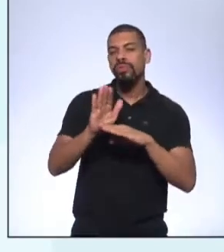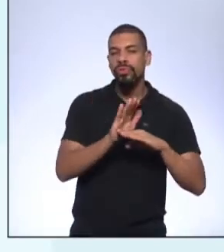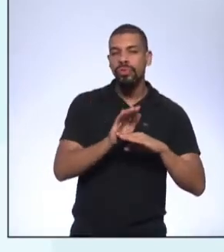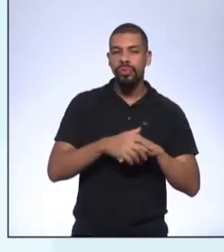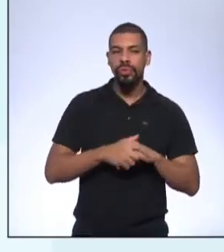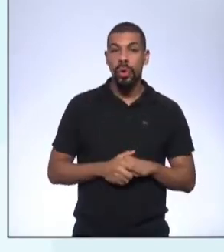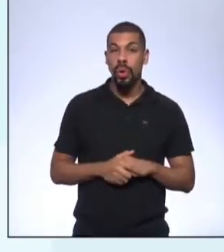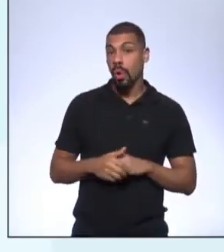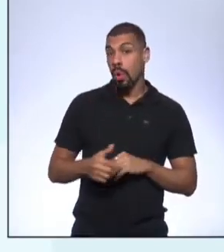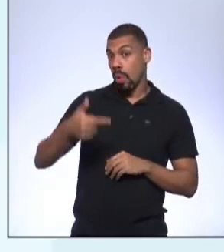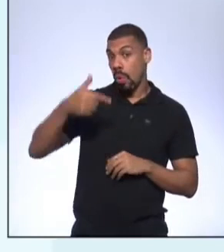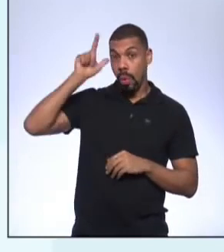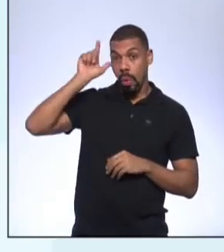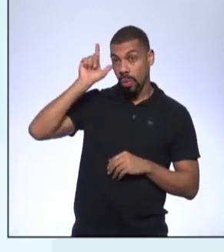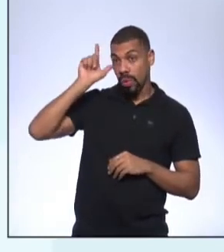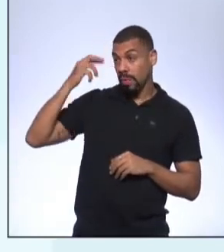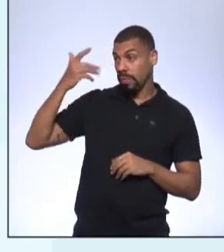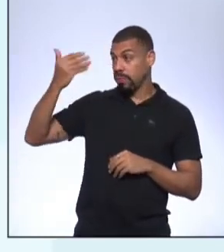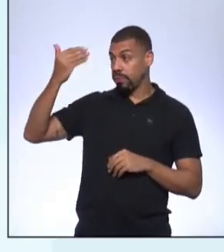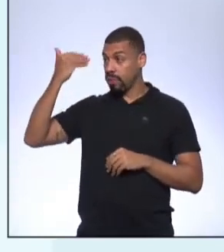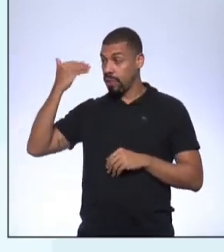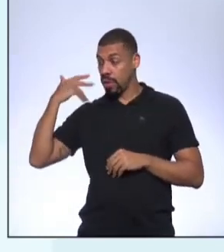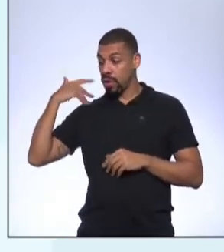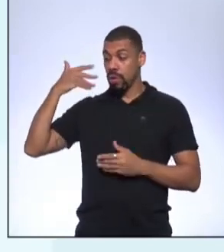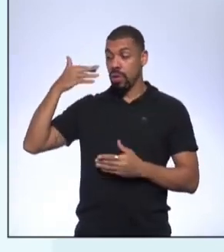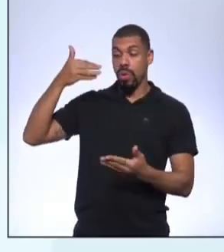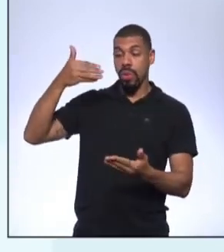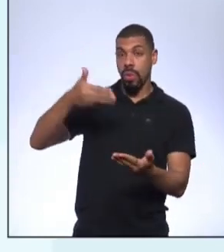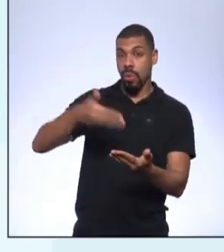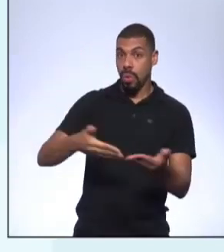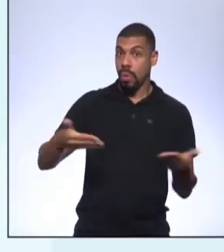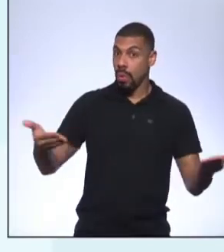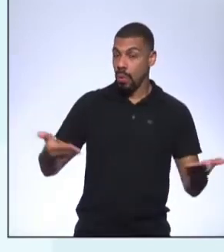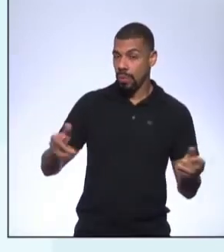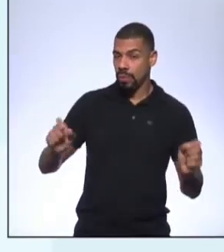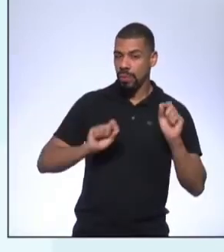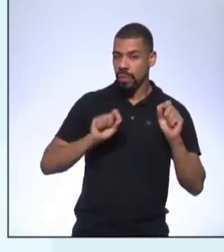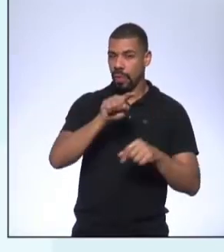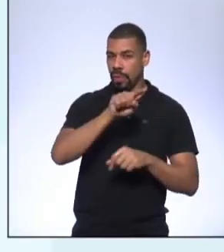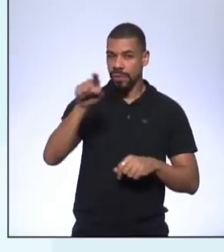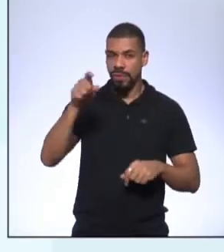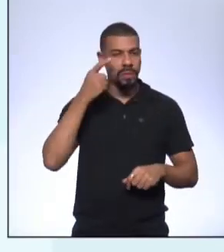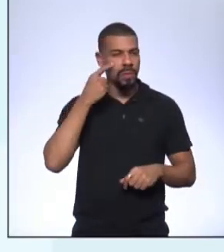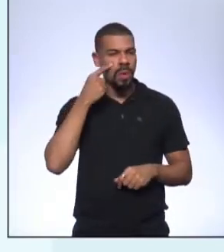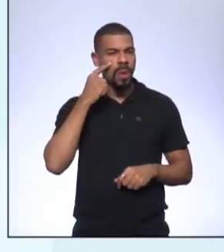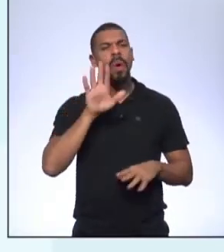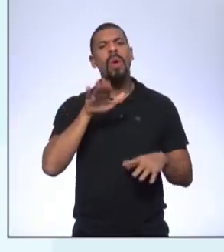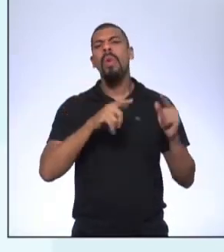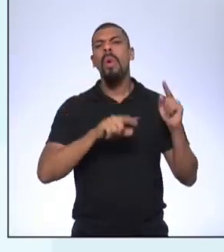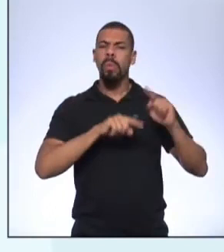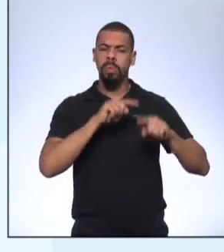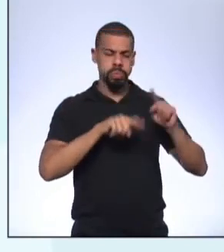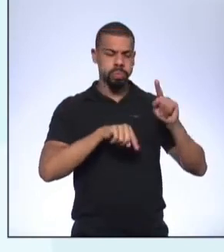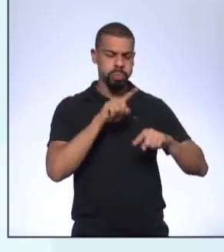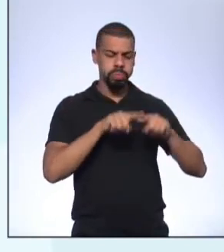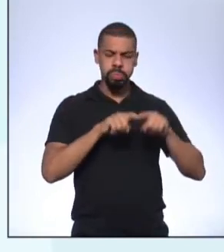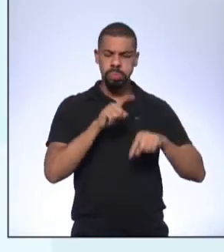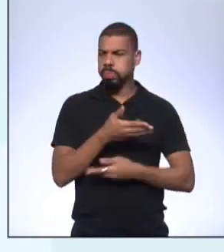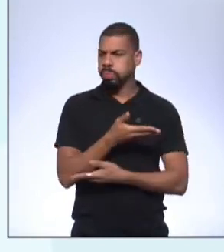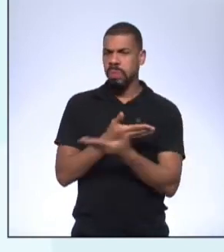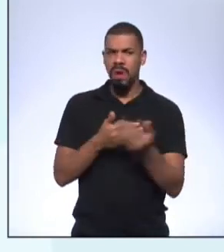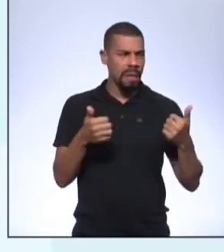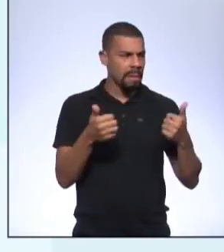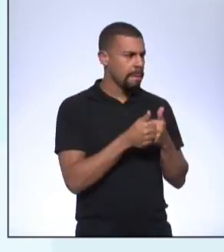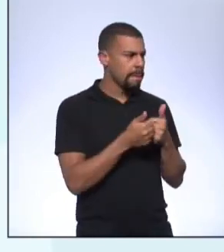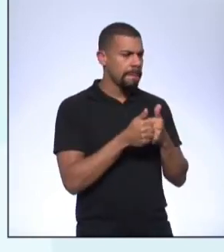ontem e hoje. Então, para a gente entender o que é esse protecionismo, vocês vão localizar aí um objeto que esteja perto de você